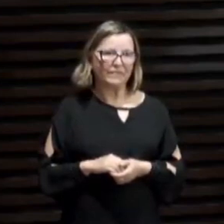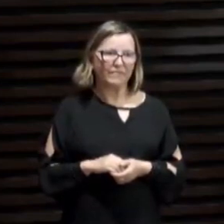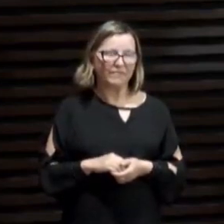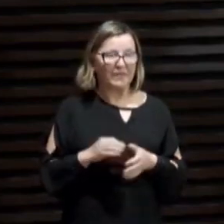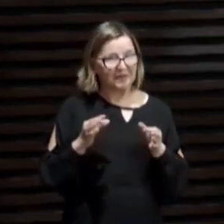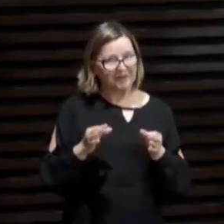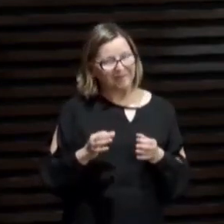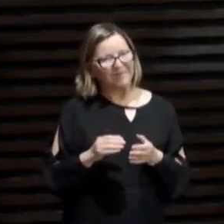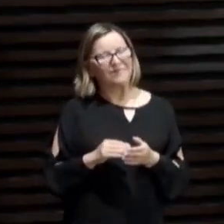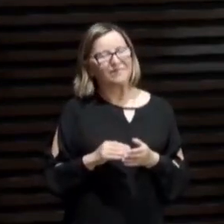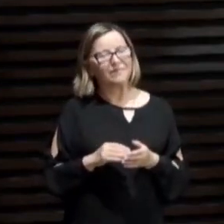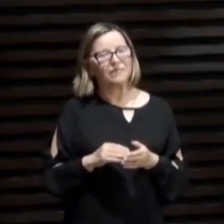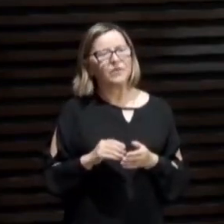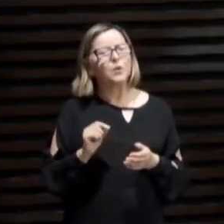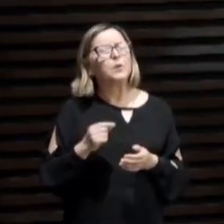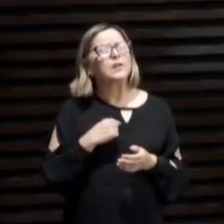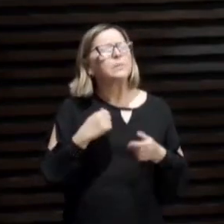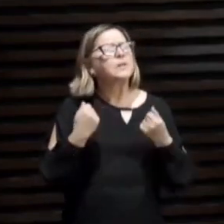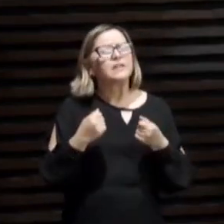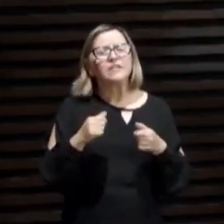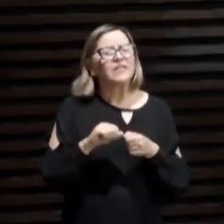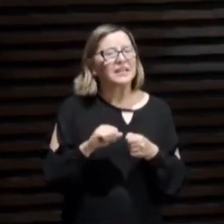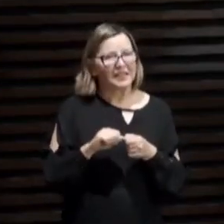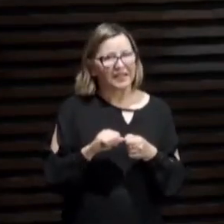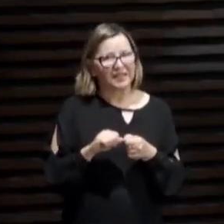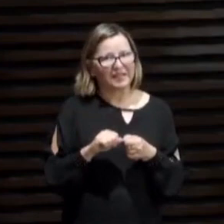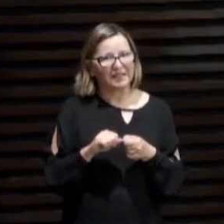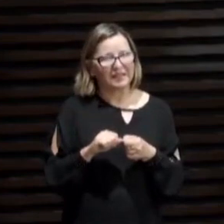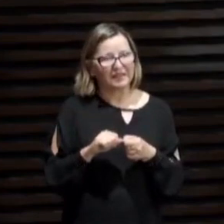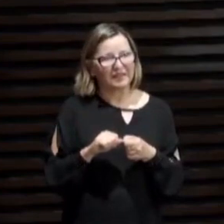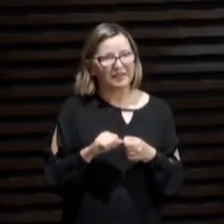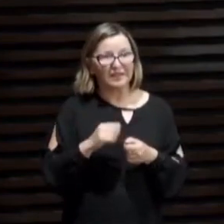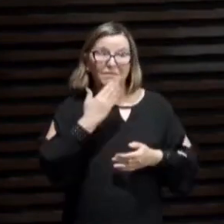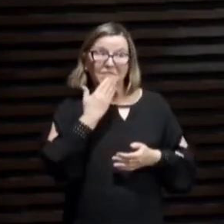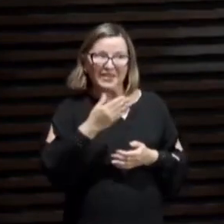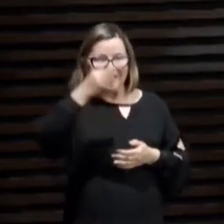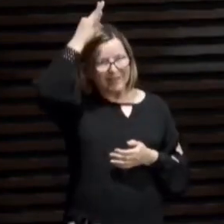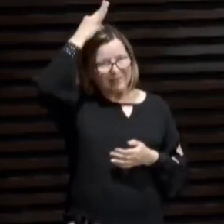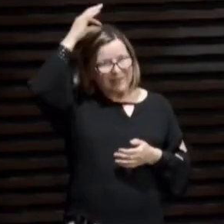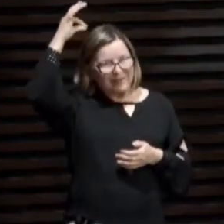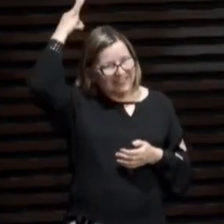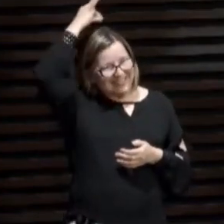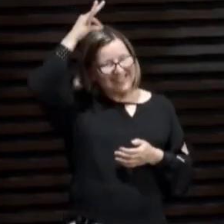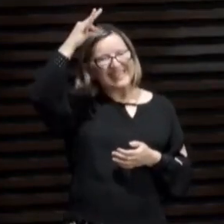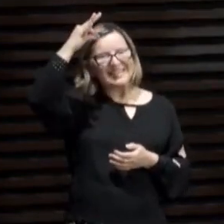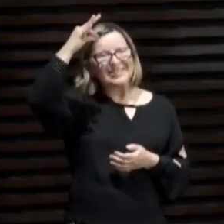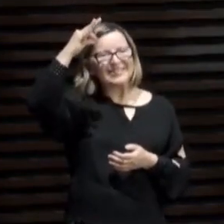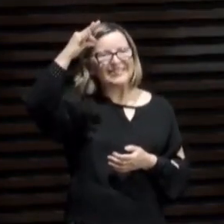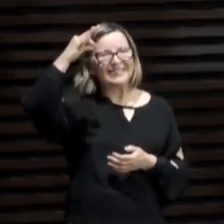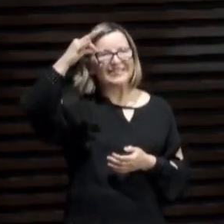O que eu preciso fazer? O que você precisa fazer? Pedir ao Espírito Santo de Deus